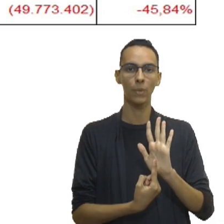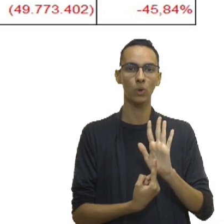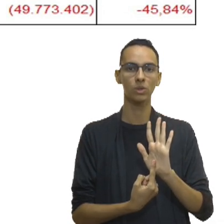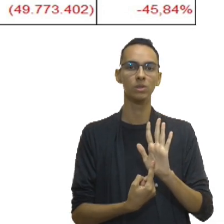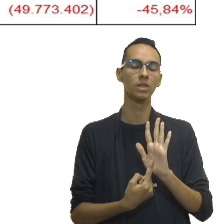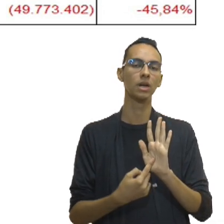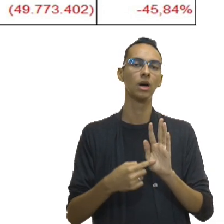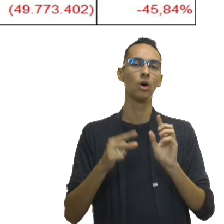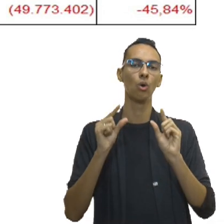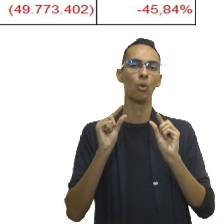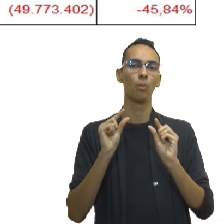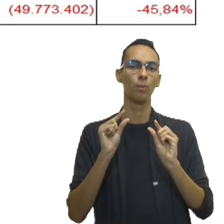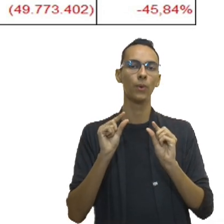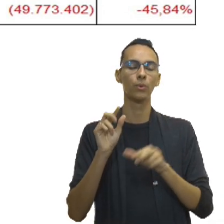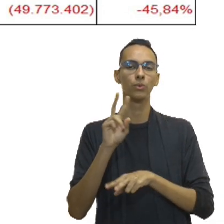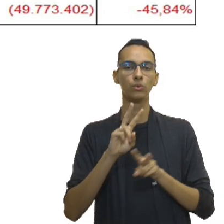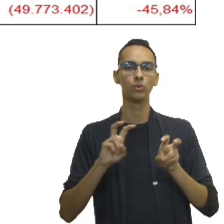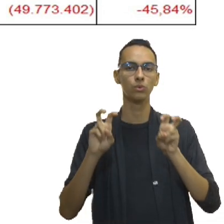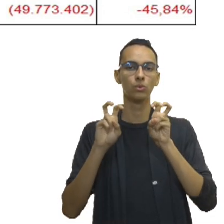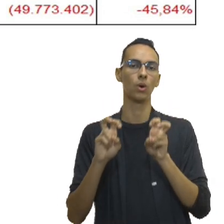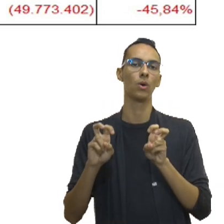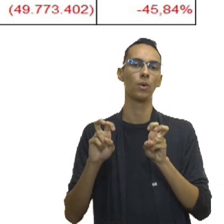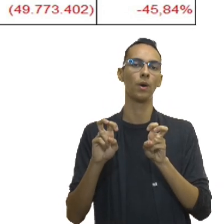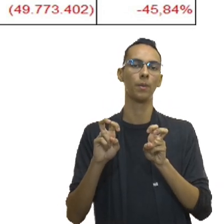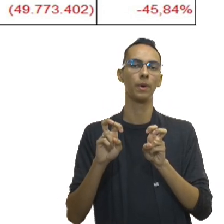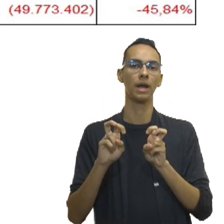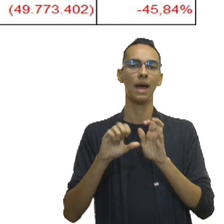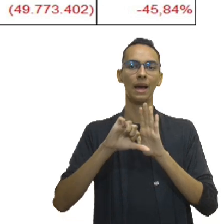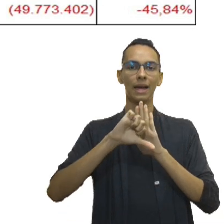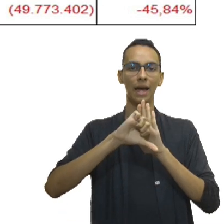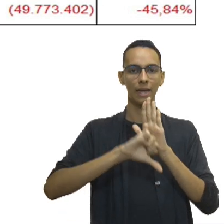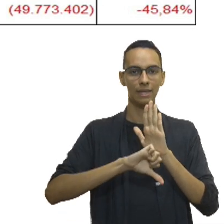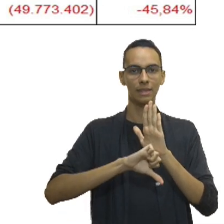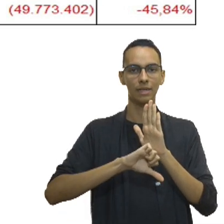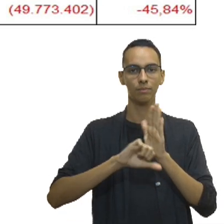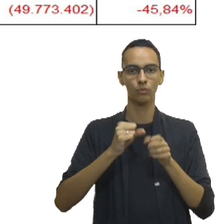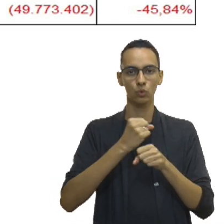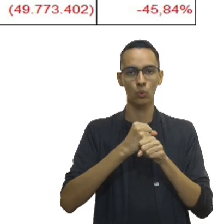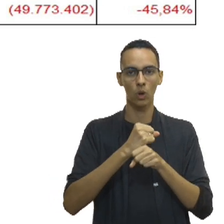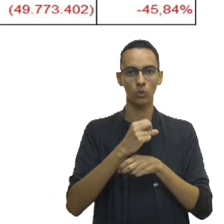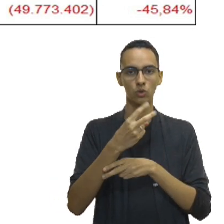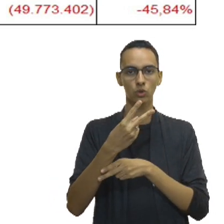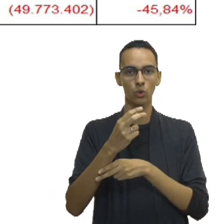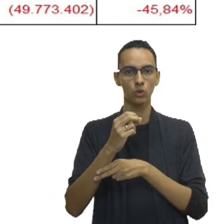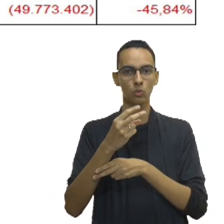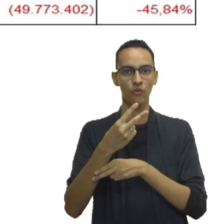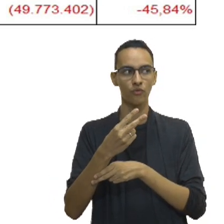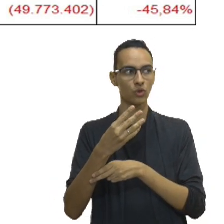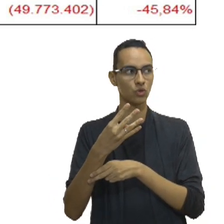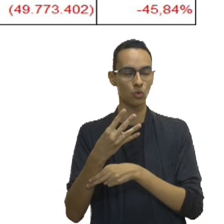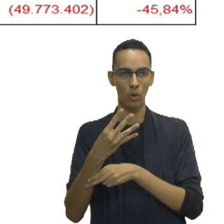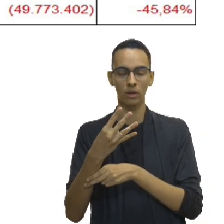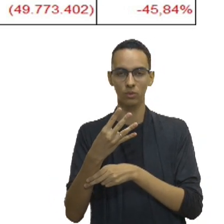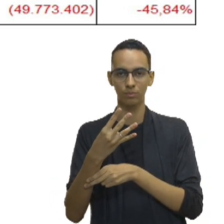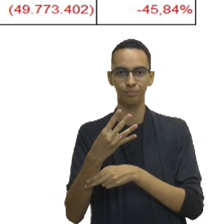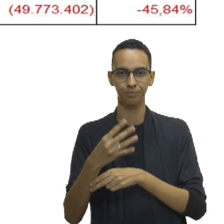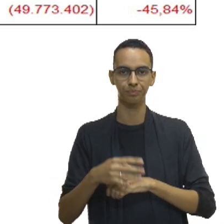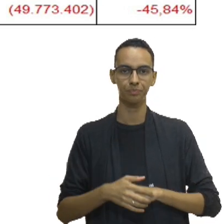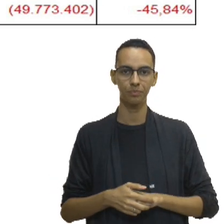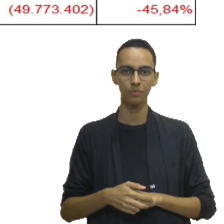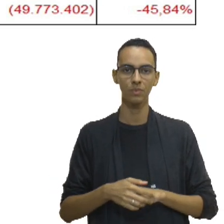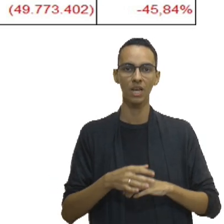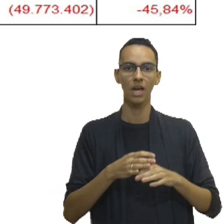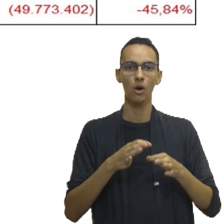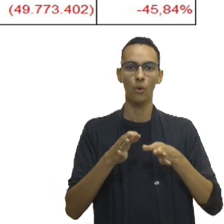pouco mais de 27 milhões, o déficit de 2024, e considerando reajustes de contrato que